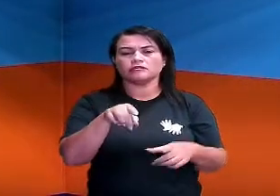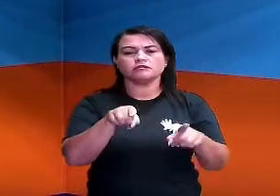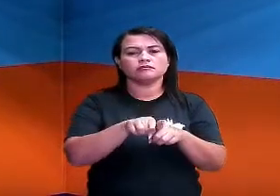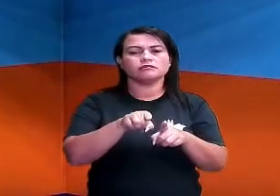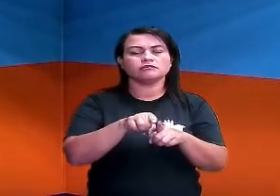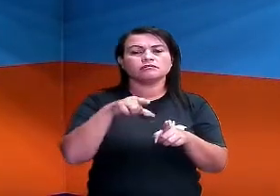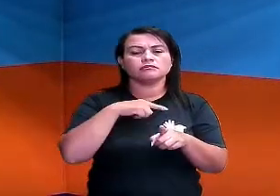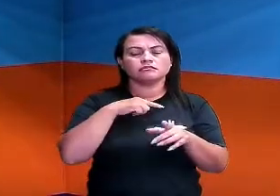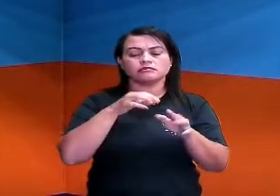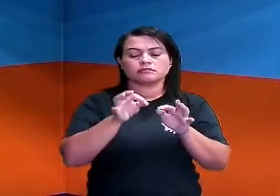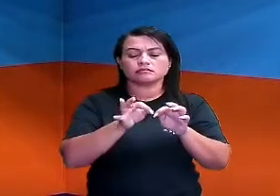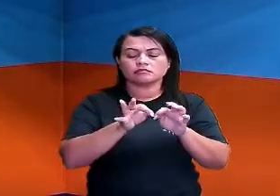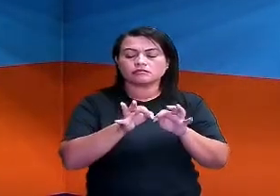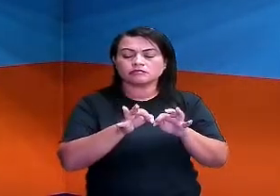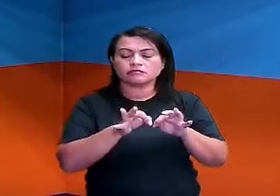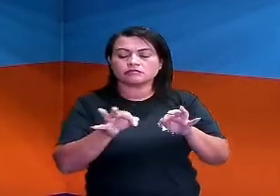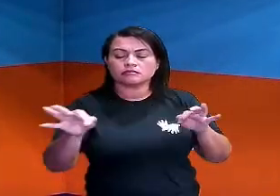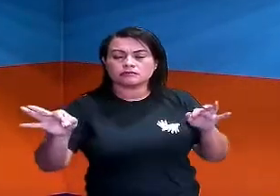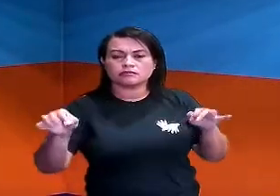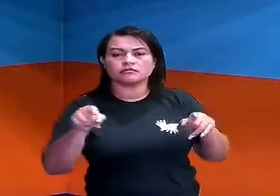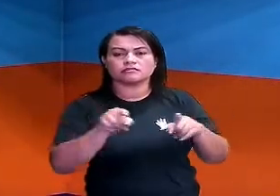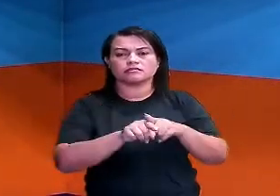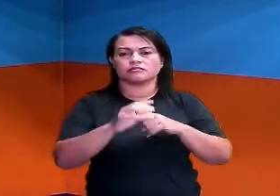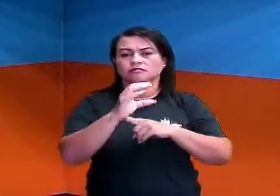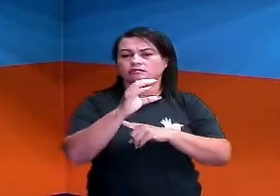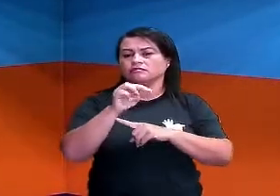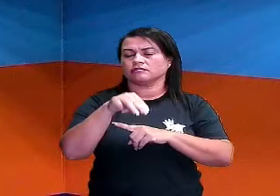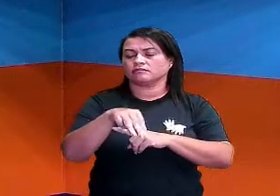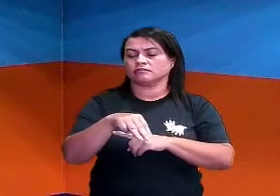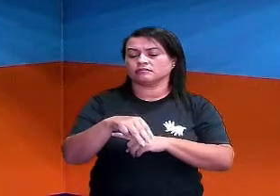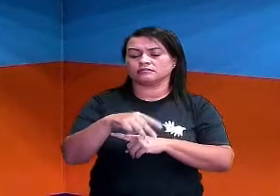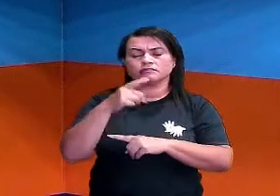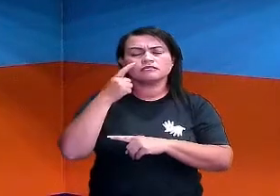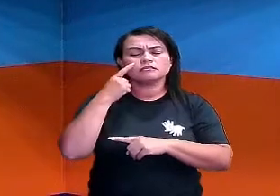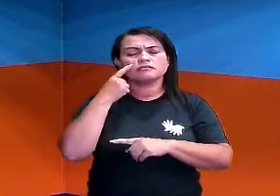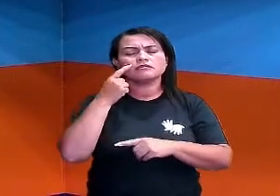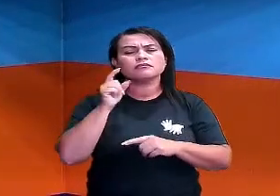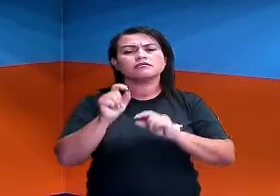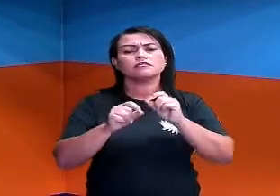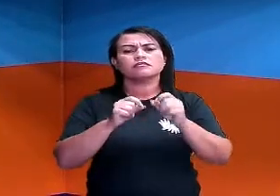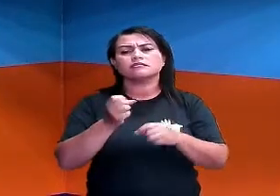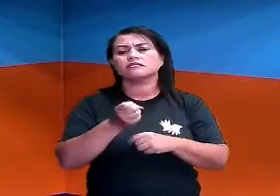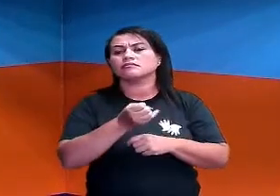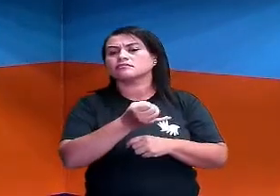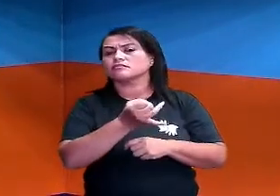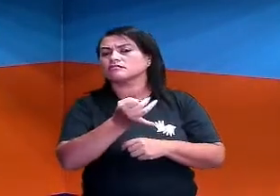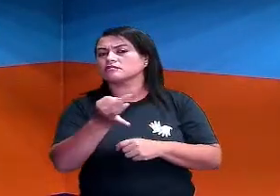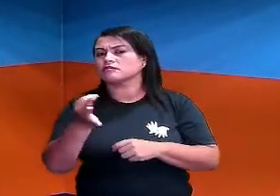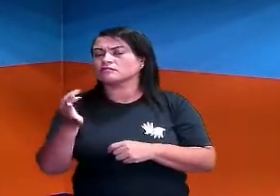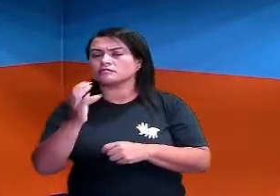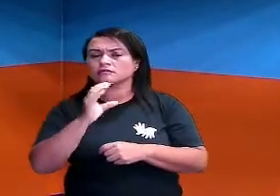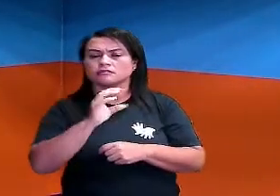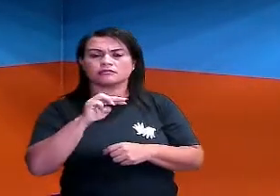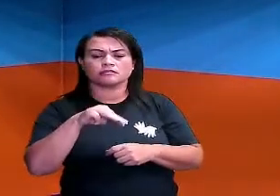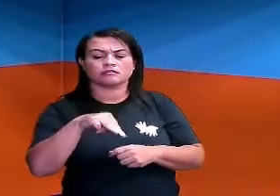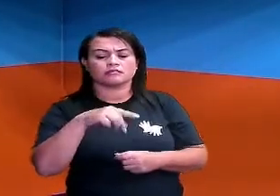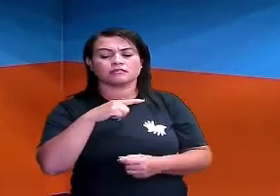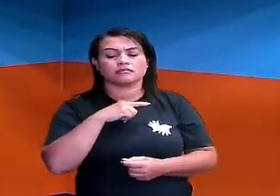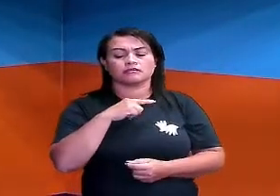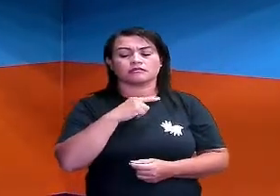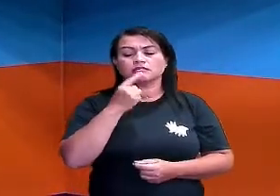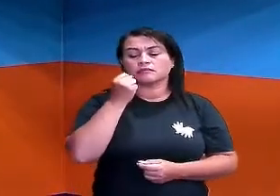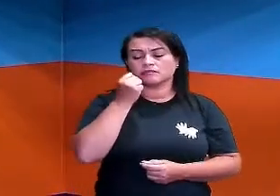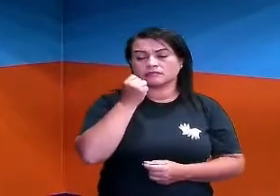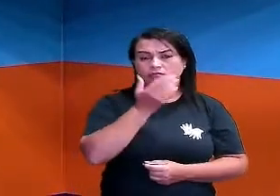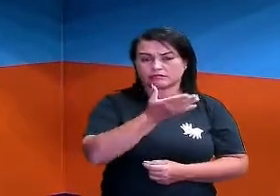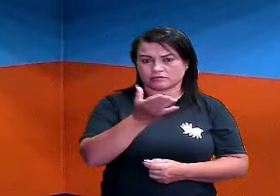gente chama de centímetro, tá certo? Então, vamos ver quantos centímetros mede esse